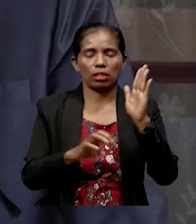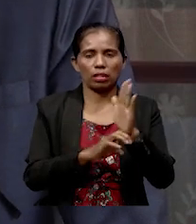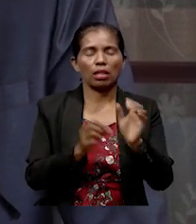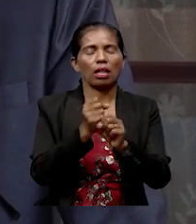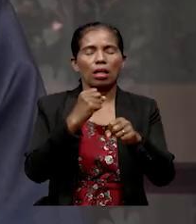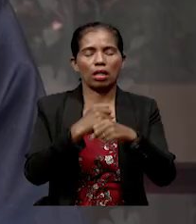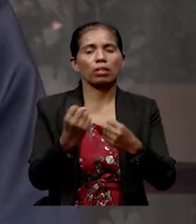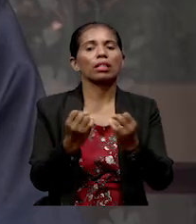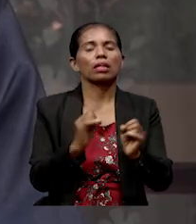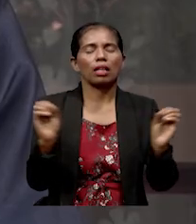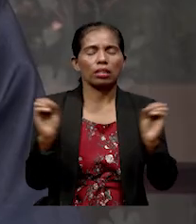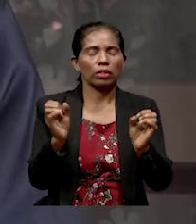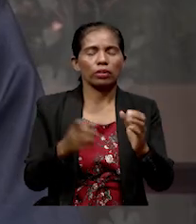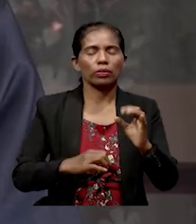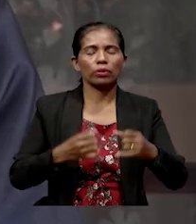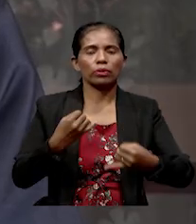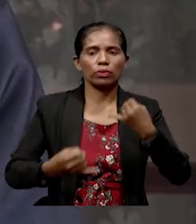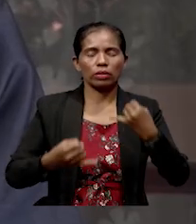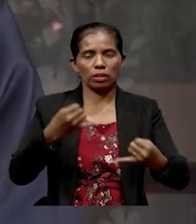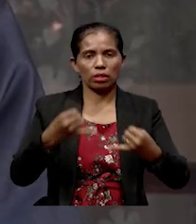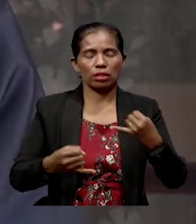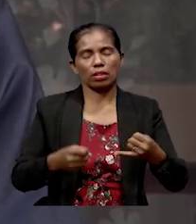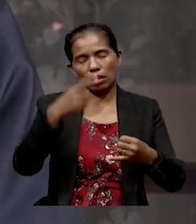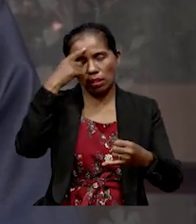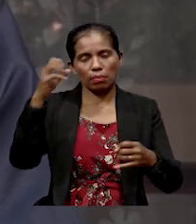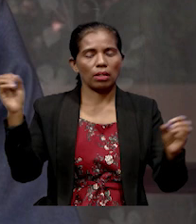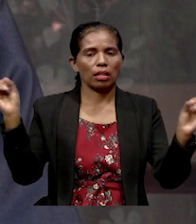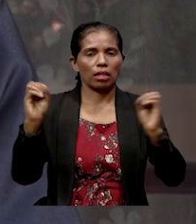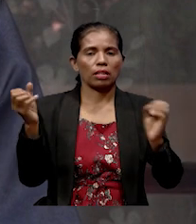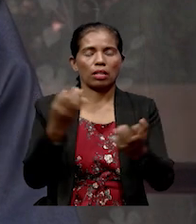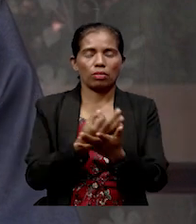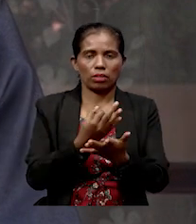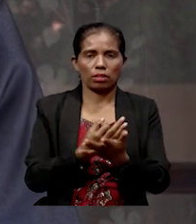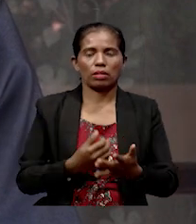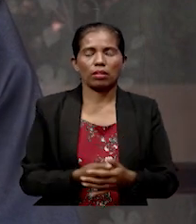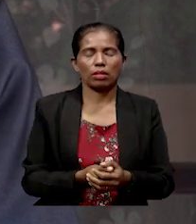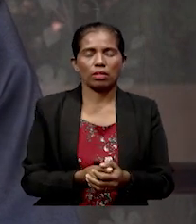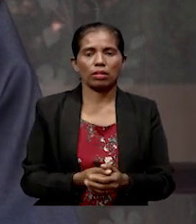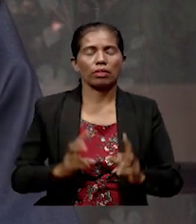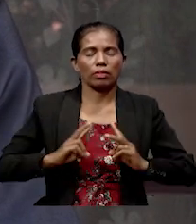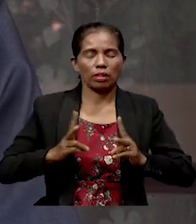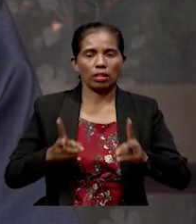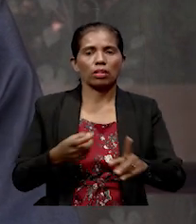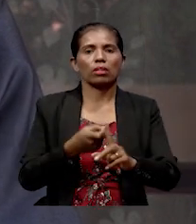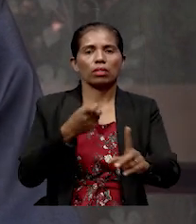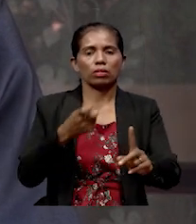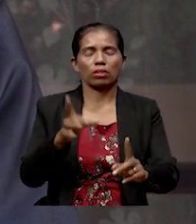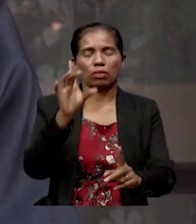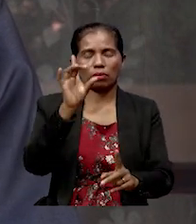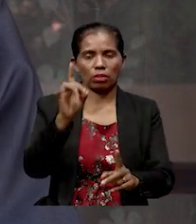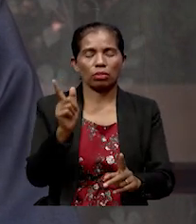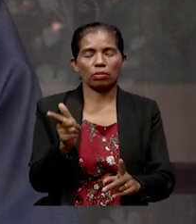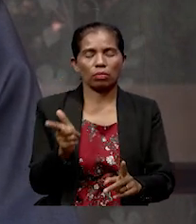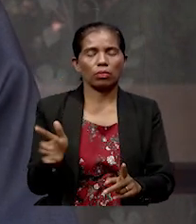para veterano, husi grau zero tohitu, tambala retan salário mensal. Enquanto veterano Sira, husi grau